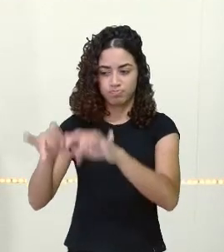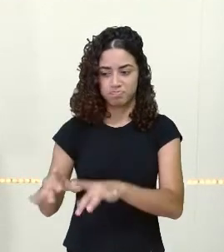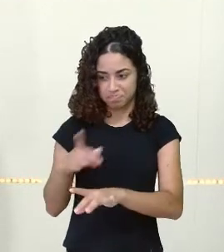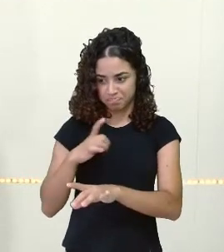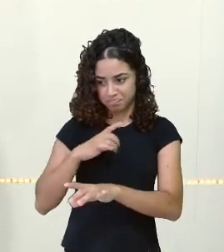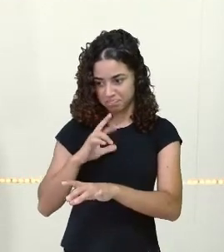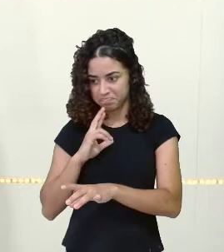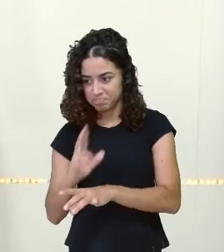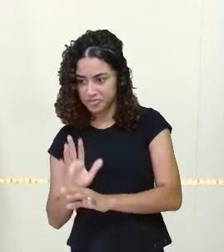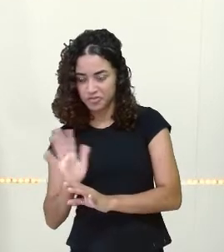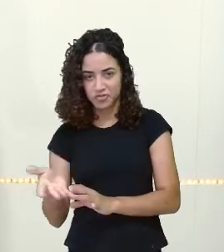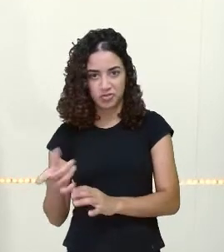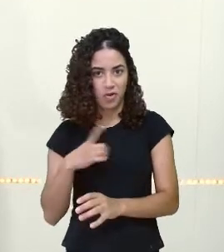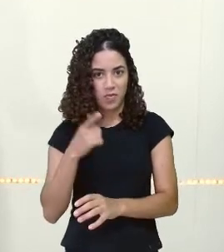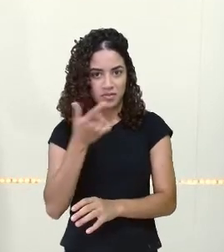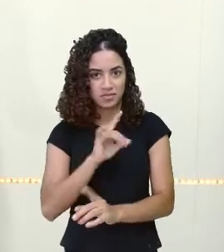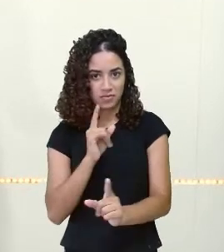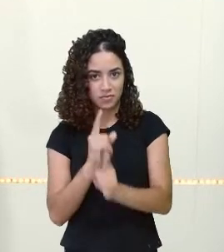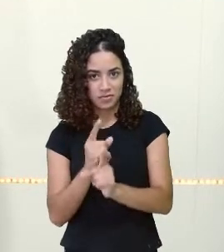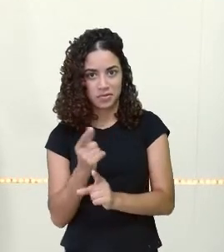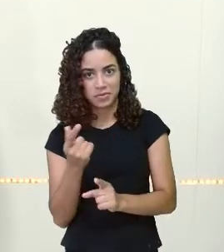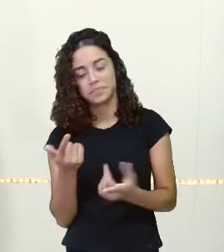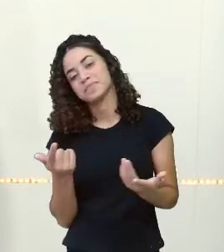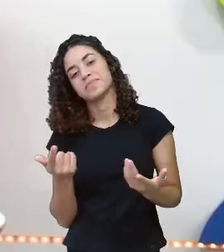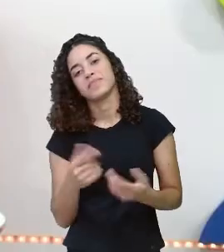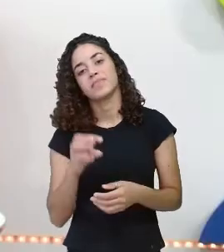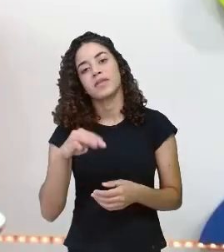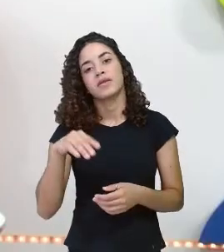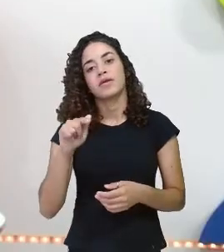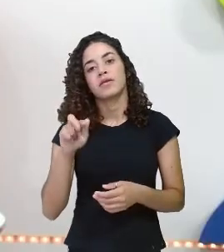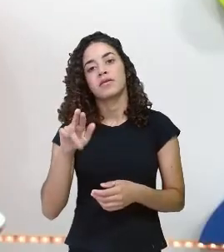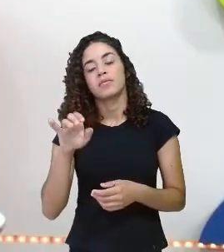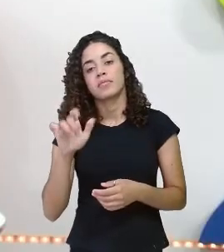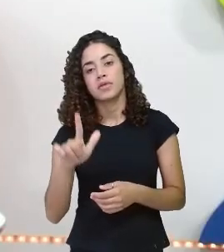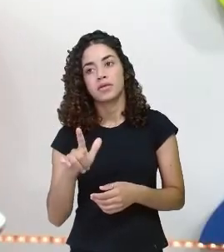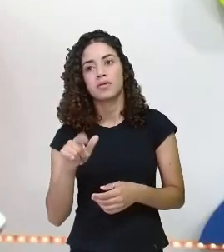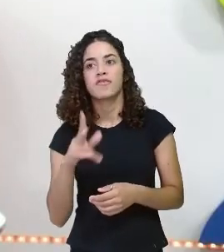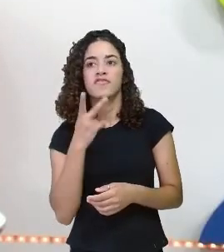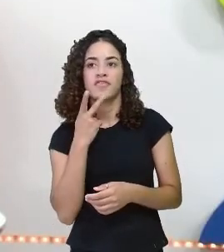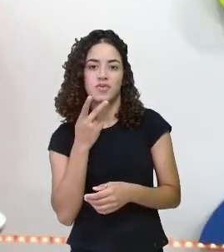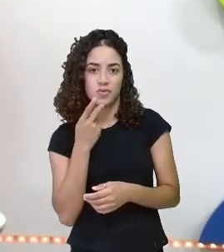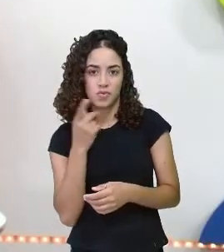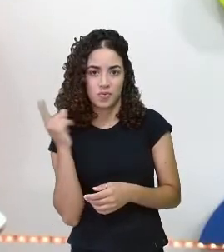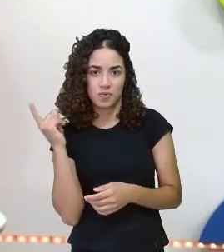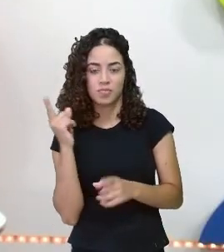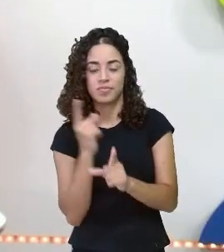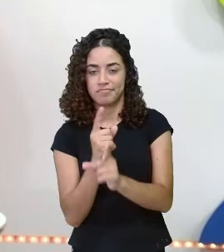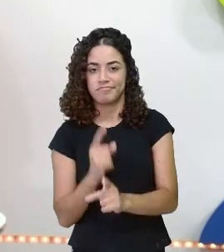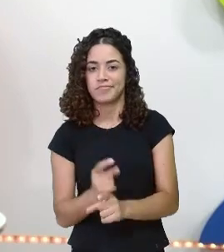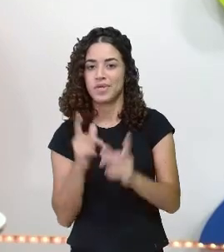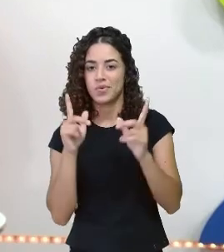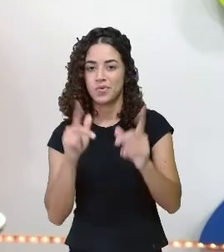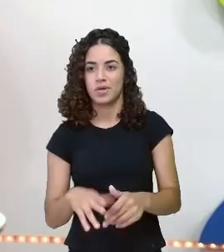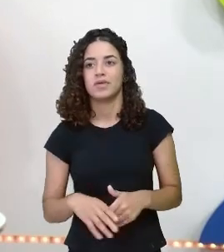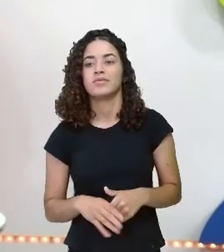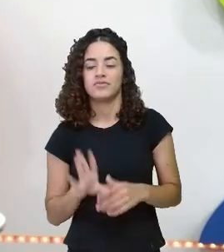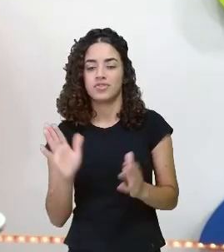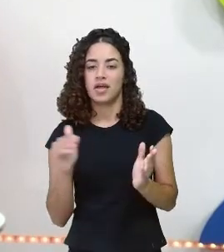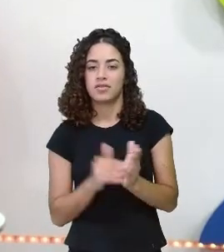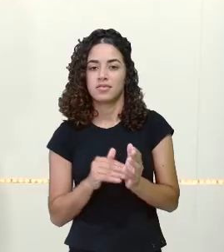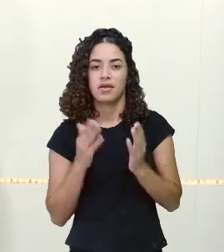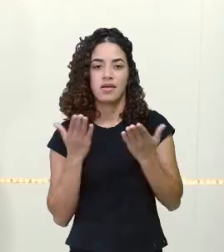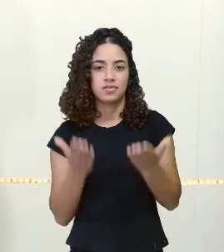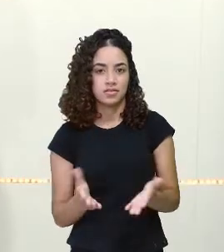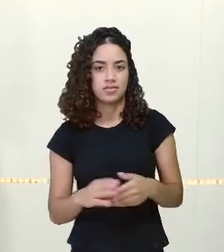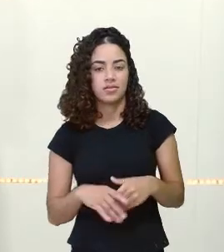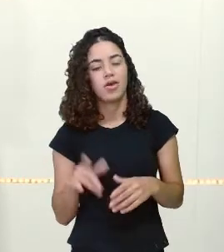Isabela, chegaram ao resultado? Miguel chegou a esse cálculo que você fez aí agora. Olha, que legal. Chegar até aí. Muito